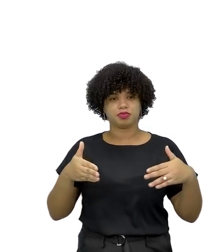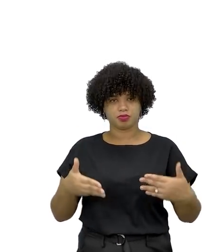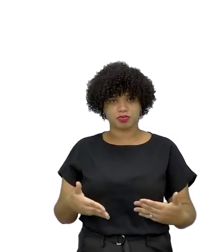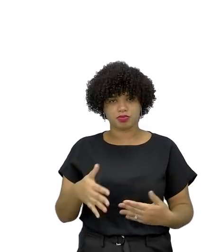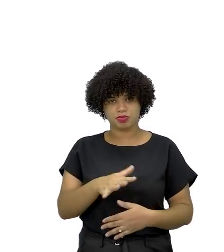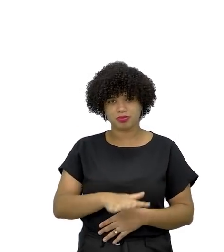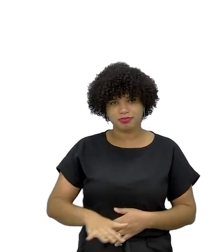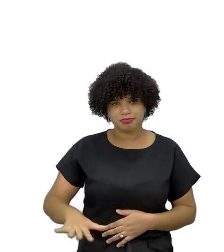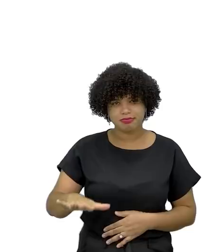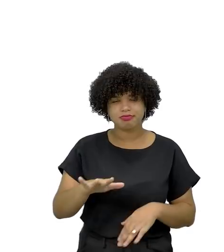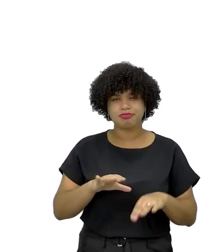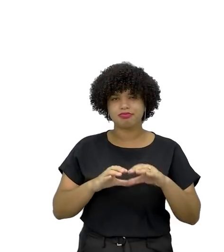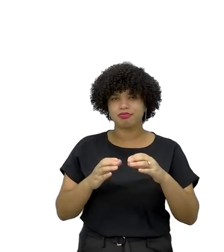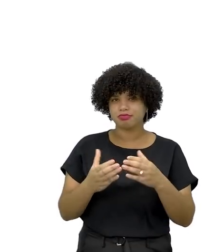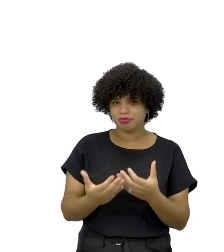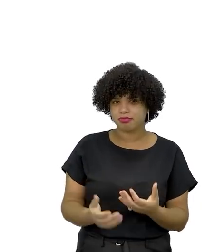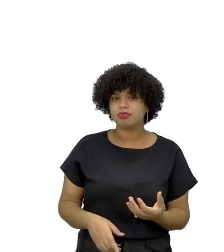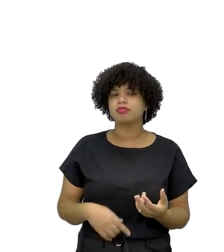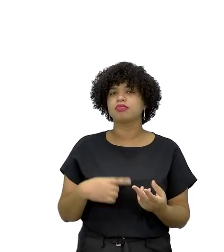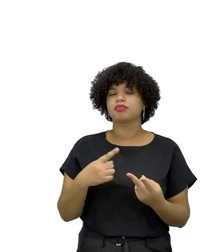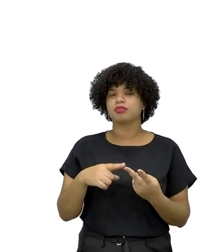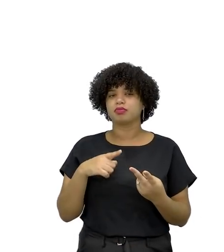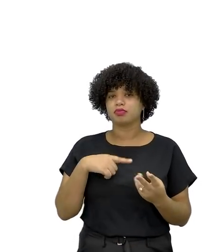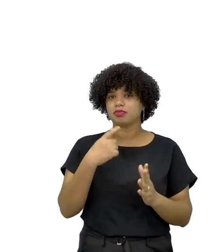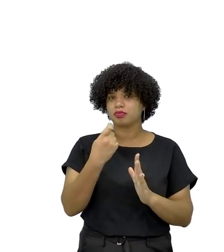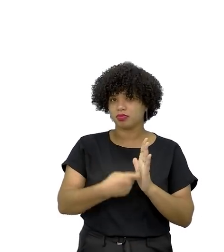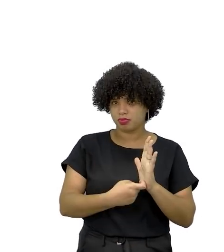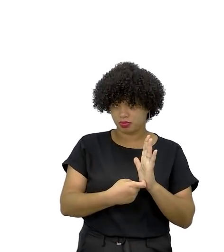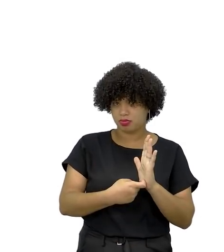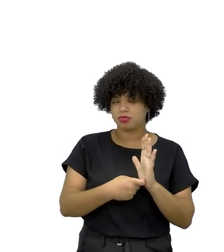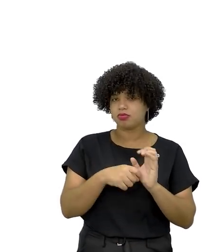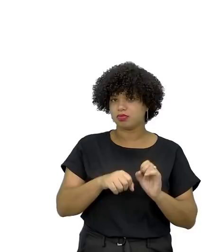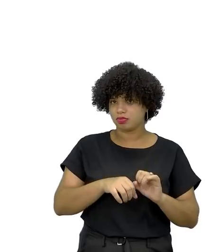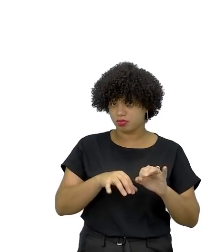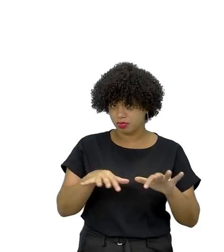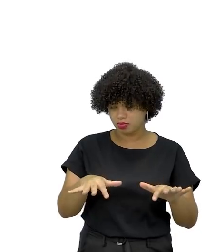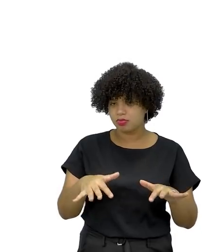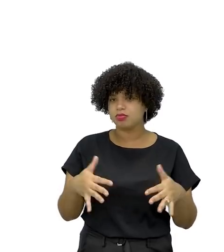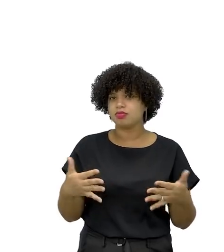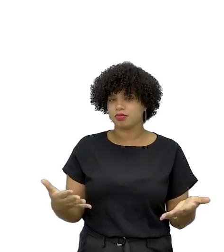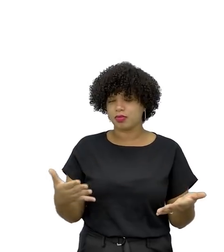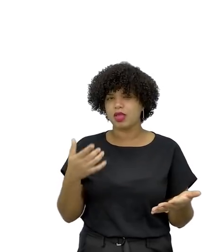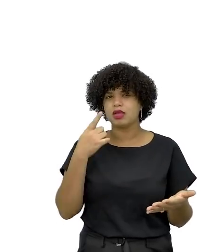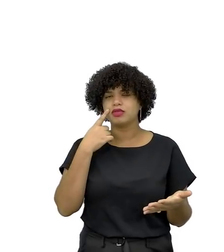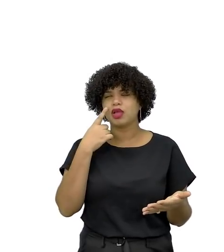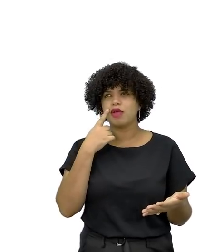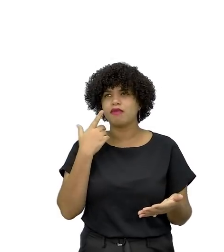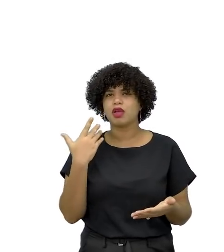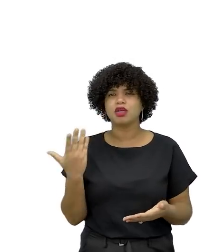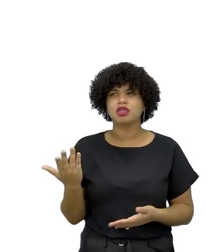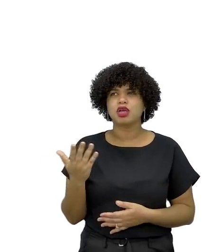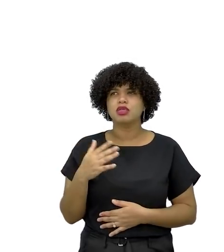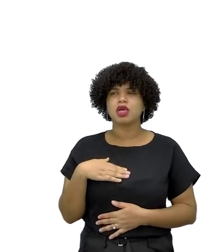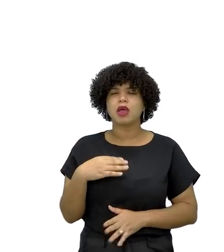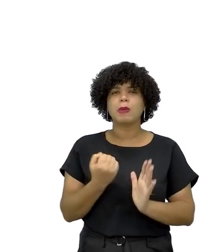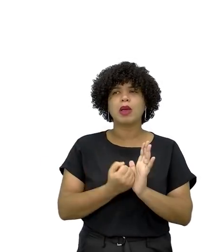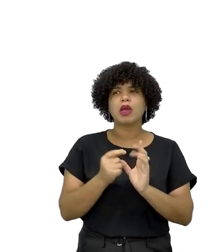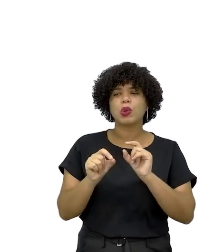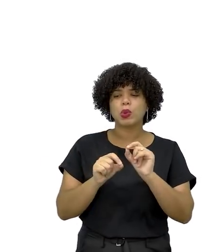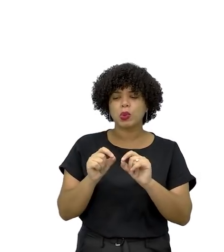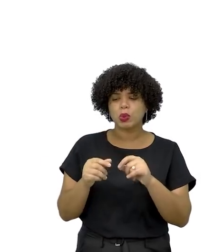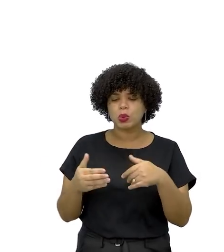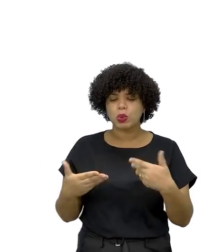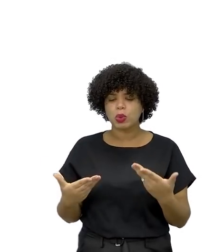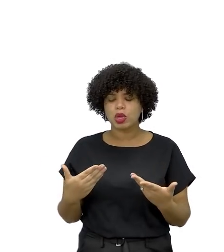trazendo textos de divulgação científica, né? Como esses textos vêm, quais são as suas marcas, como eu